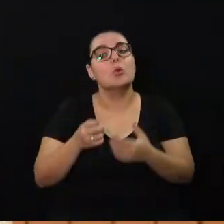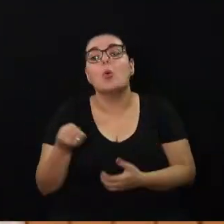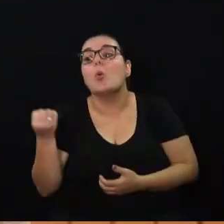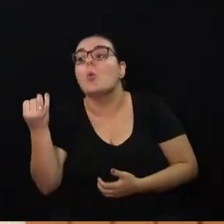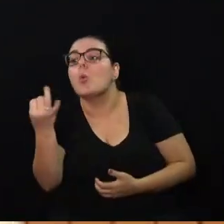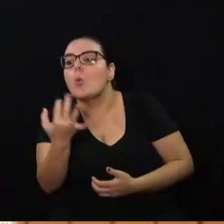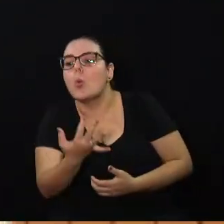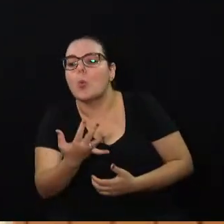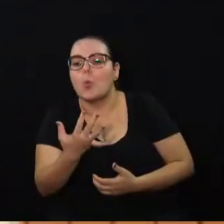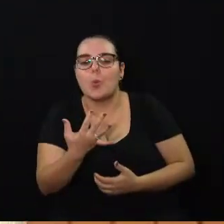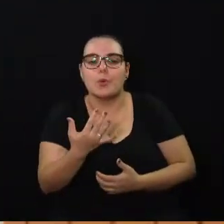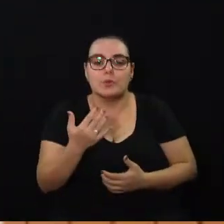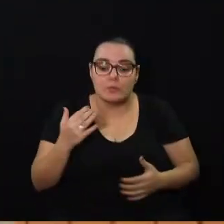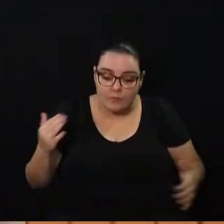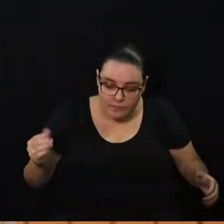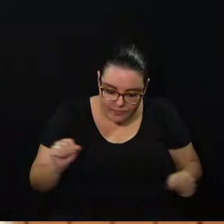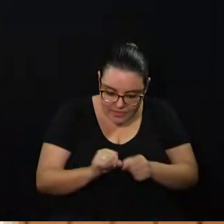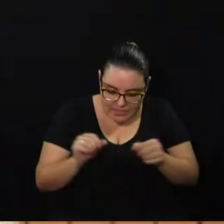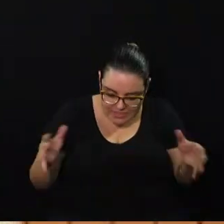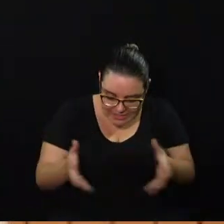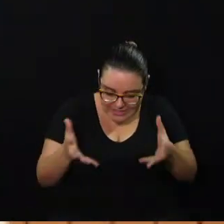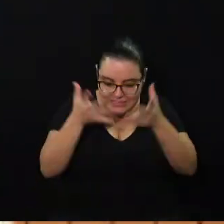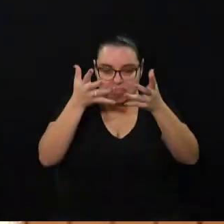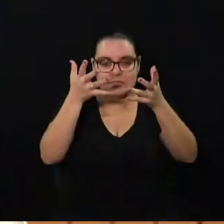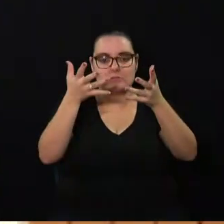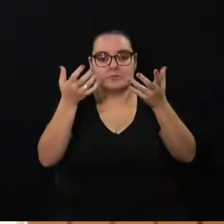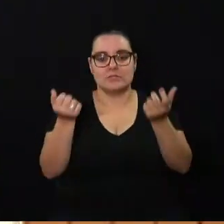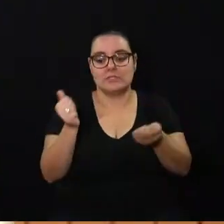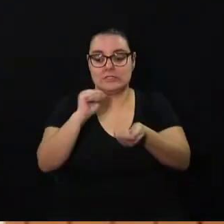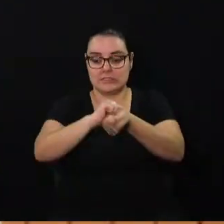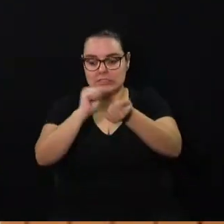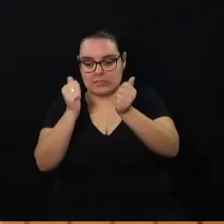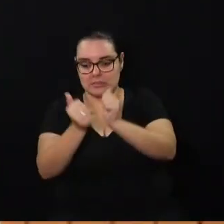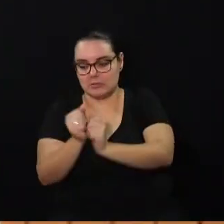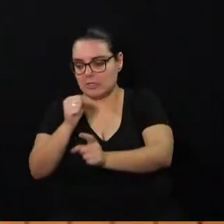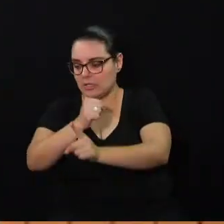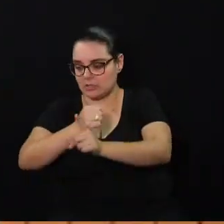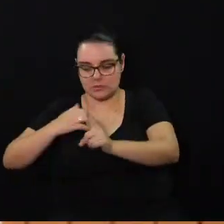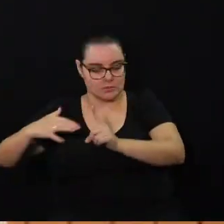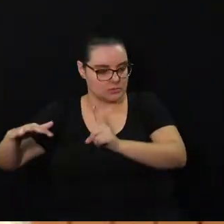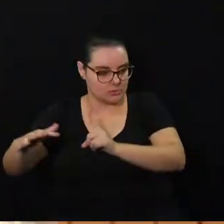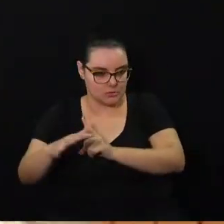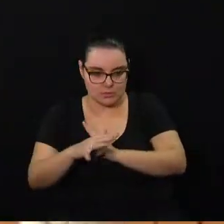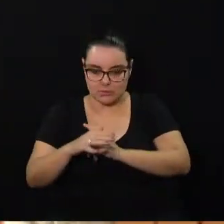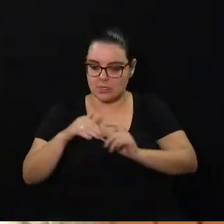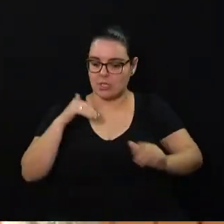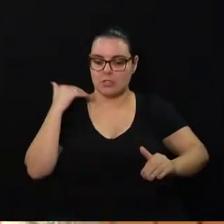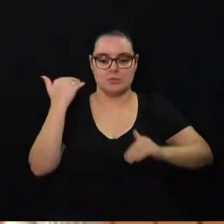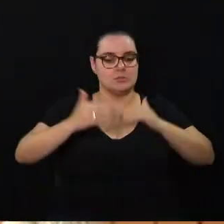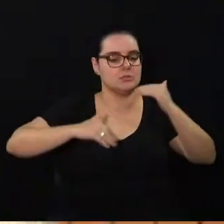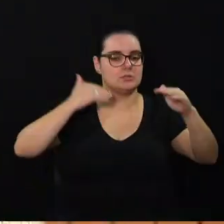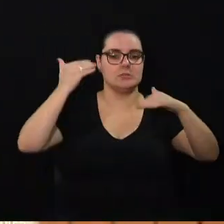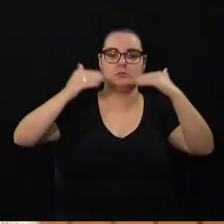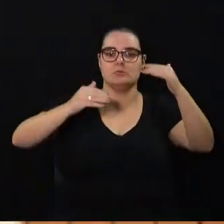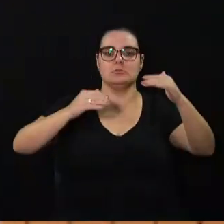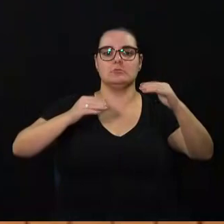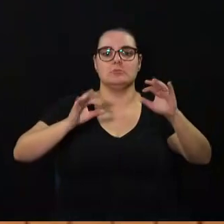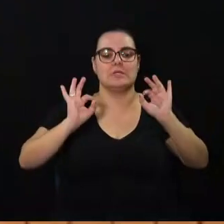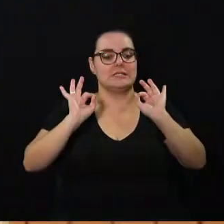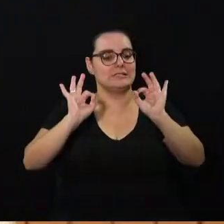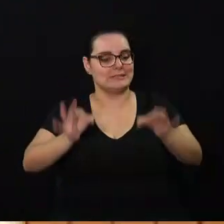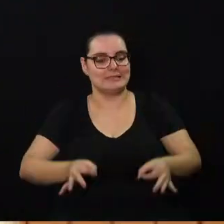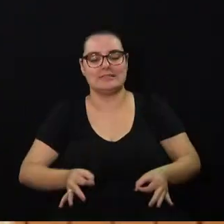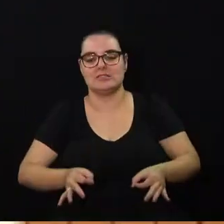estimulá lo para que ele consiga se adequar para que ele consiga é se desenvolver plenamente consiga